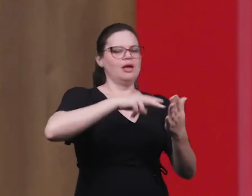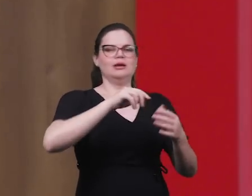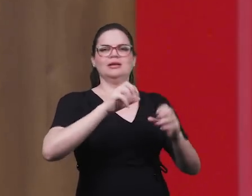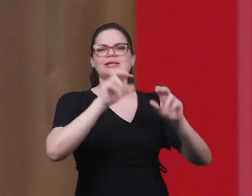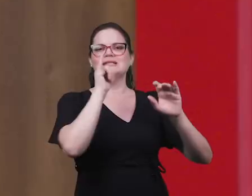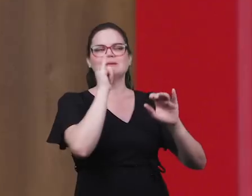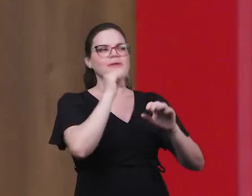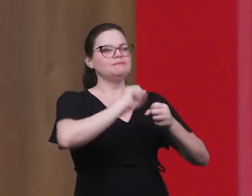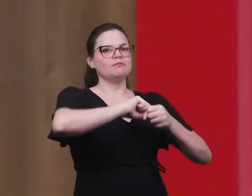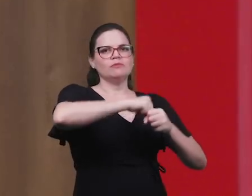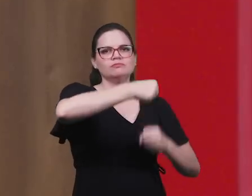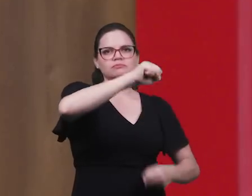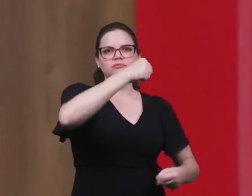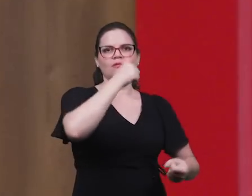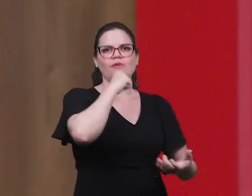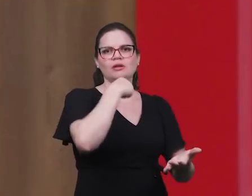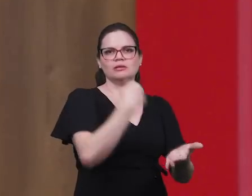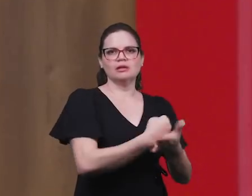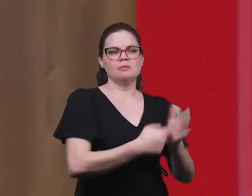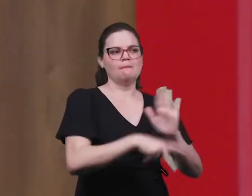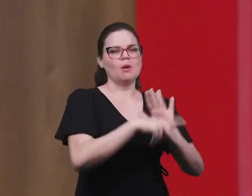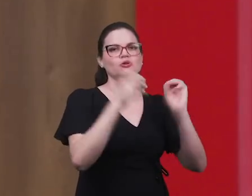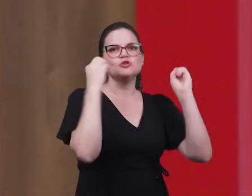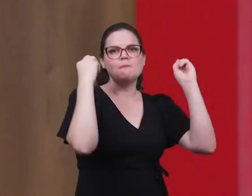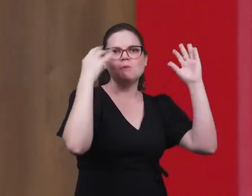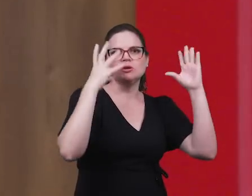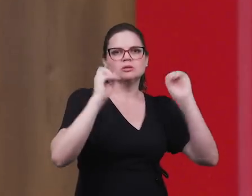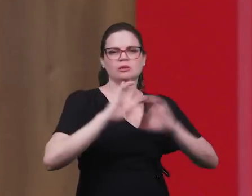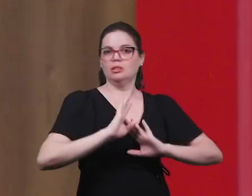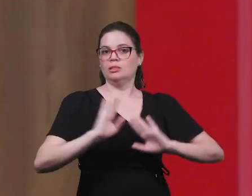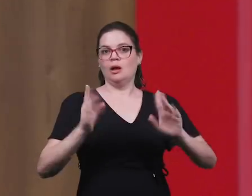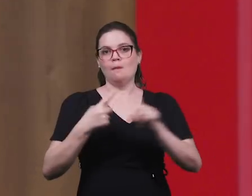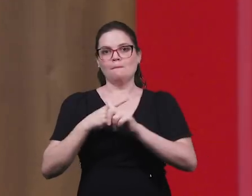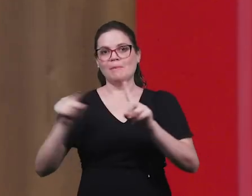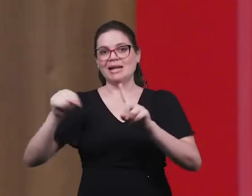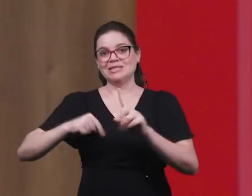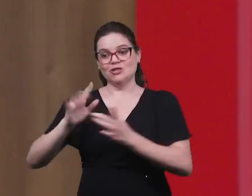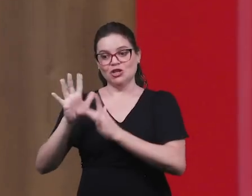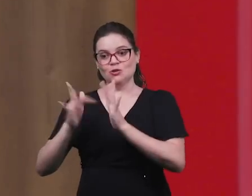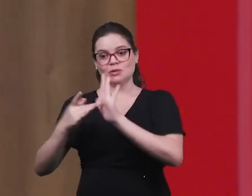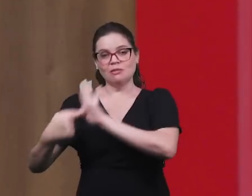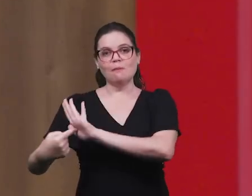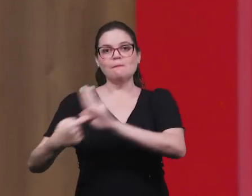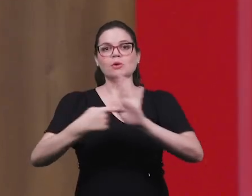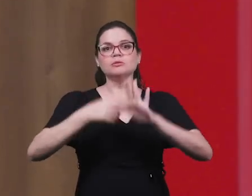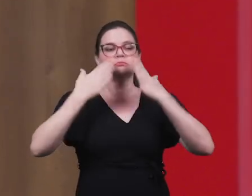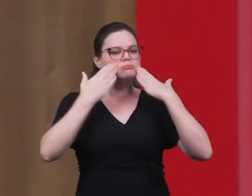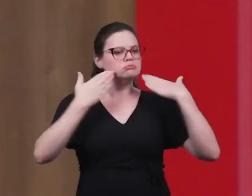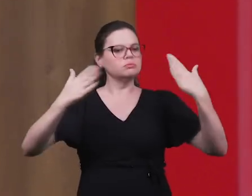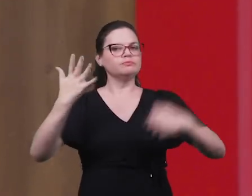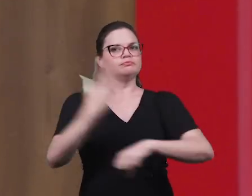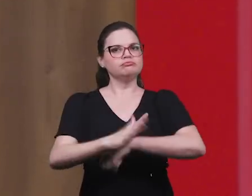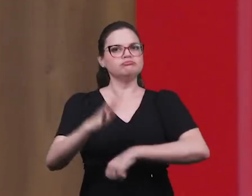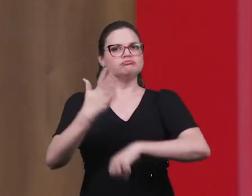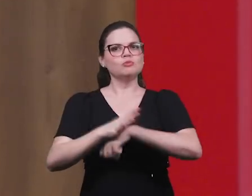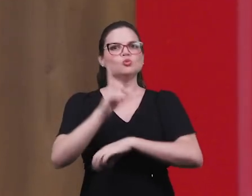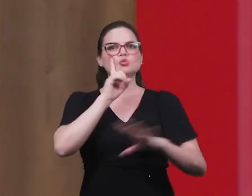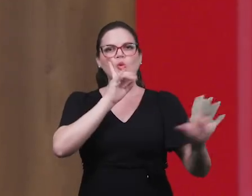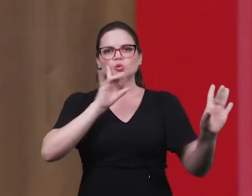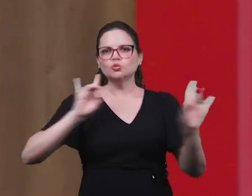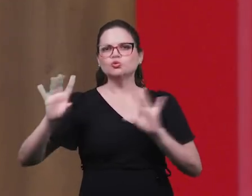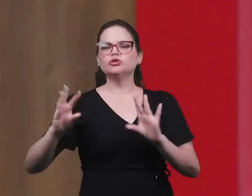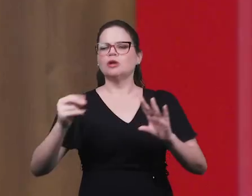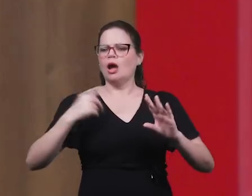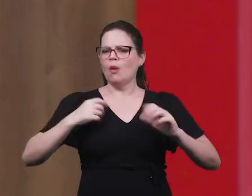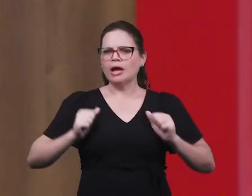das Sagradas Escrituras, mas Jesus estava trazendo aquilo para a vida diária, para a colocação diante da nossa vida,